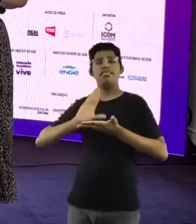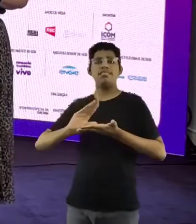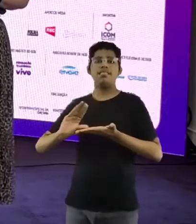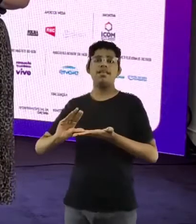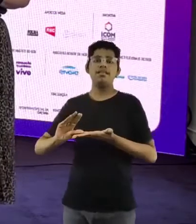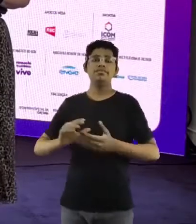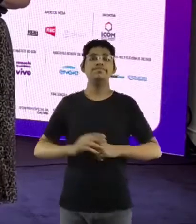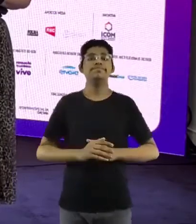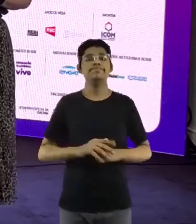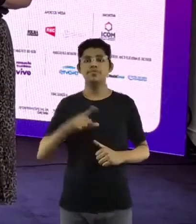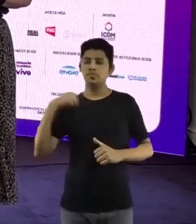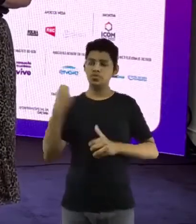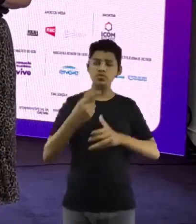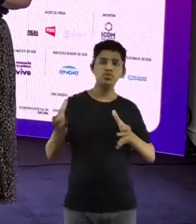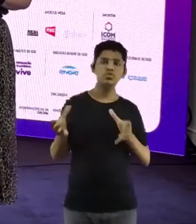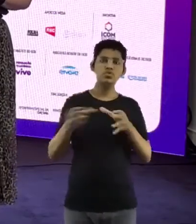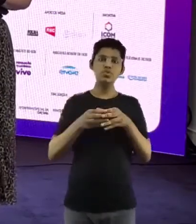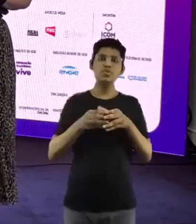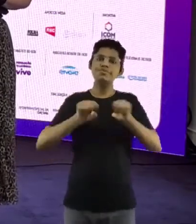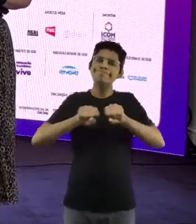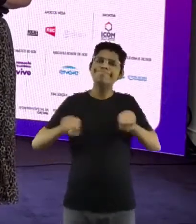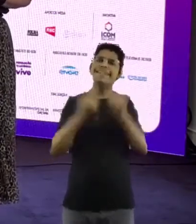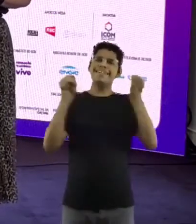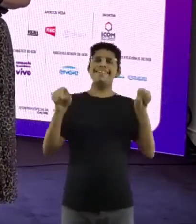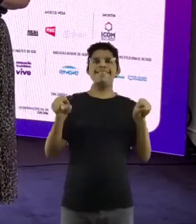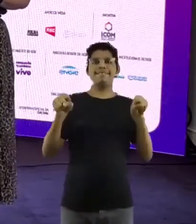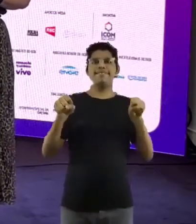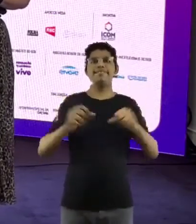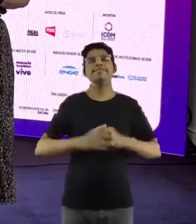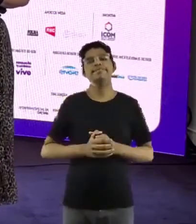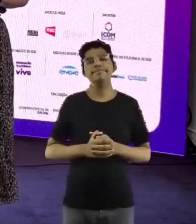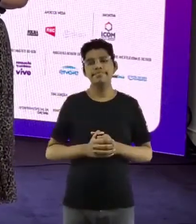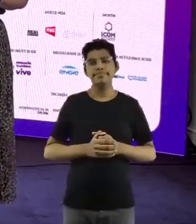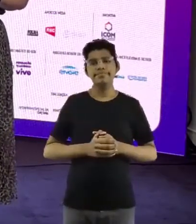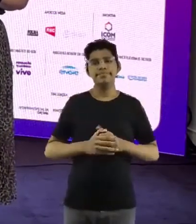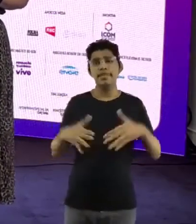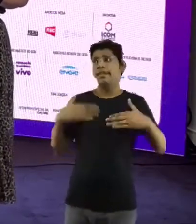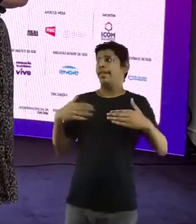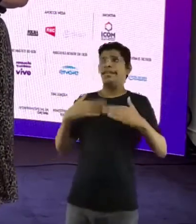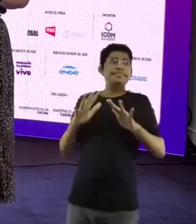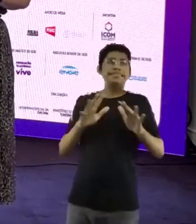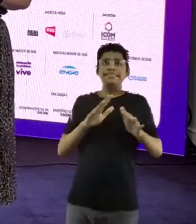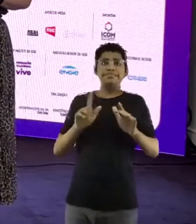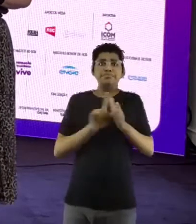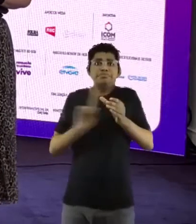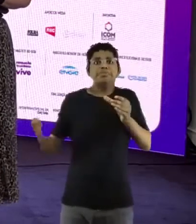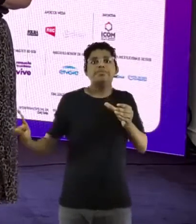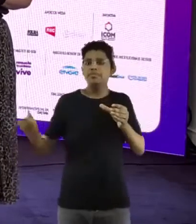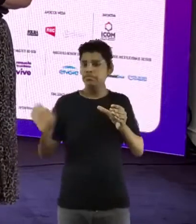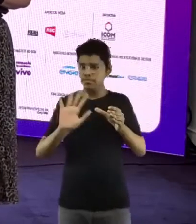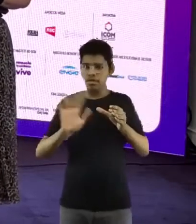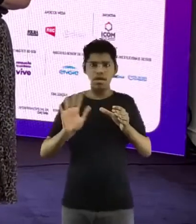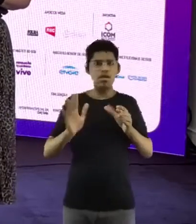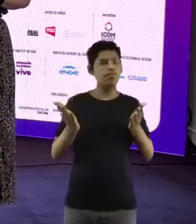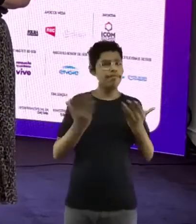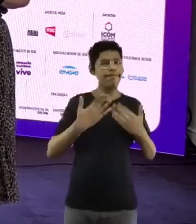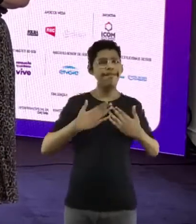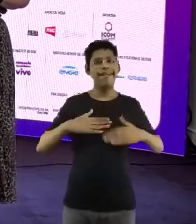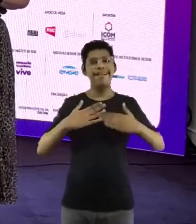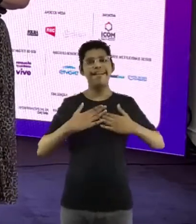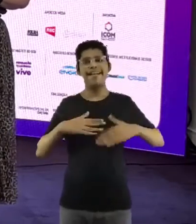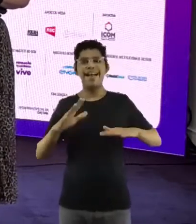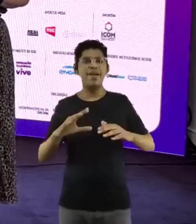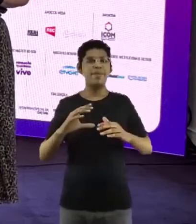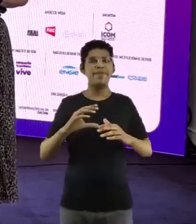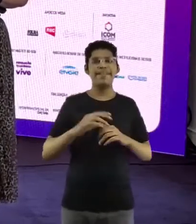tudo isso. Não se assustem, não saiam aqui do nosso painel, não achem que a gente vai falar de cientista de computação, que a